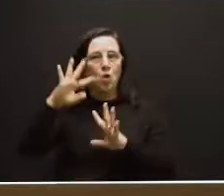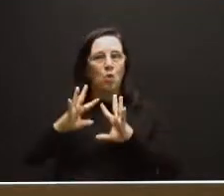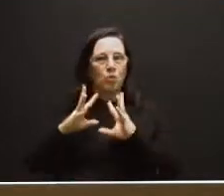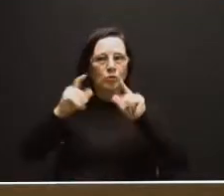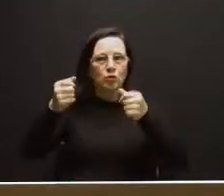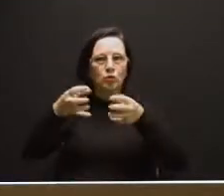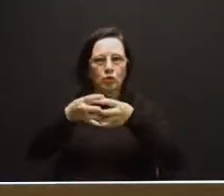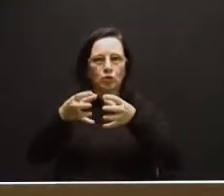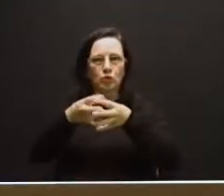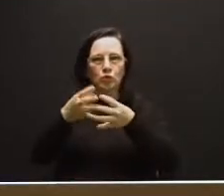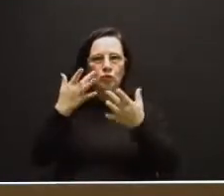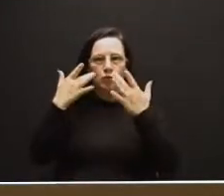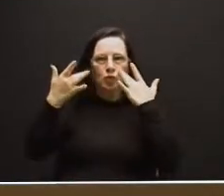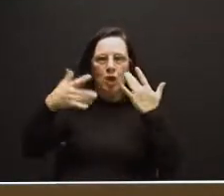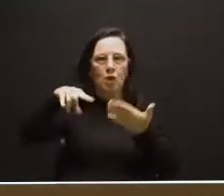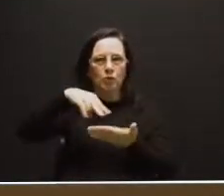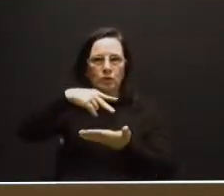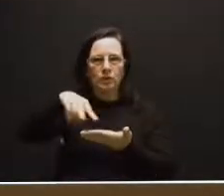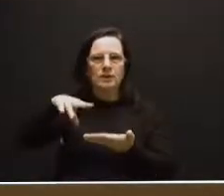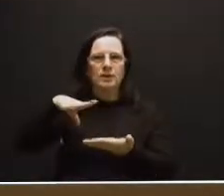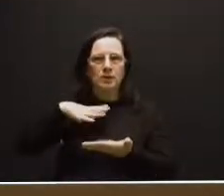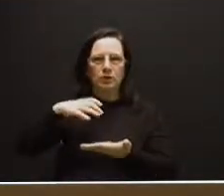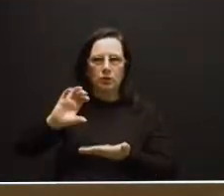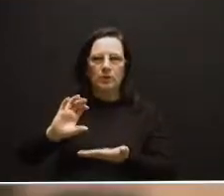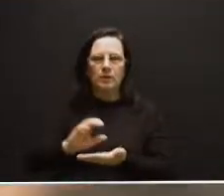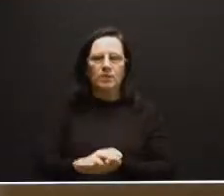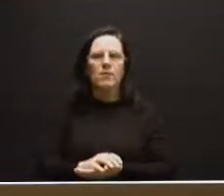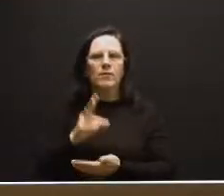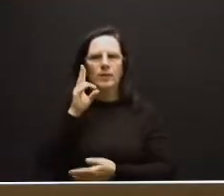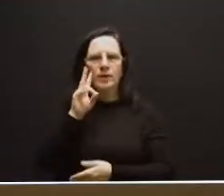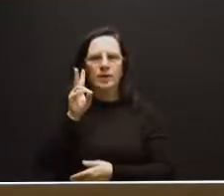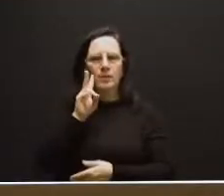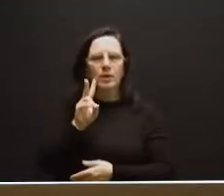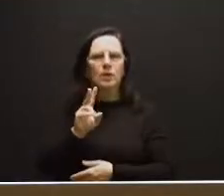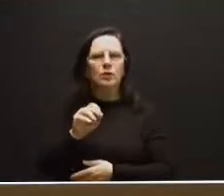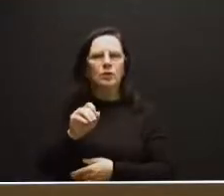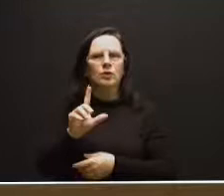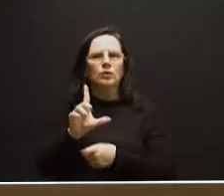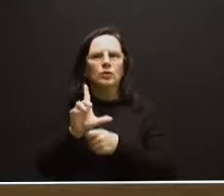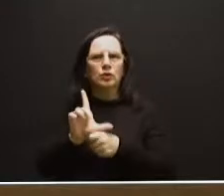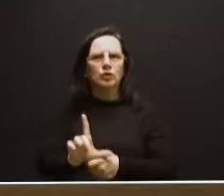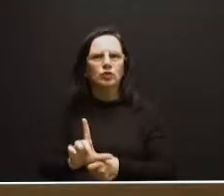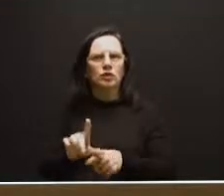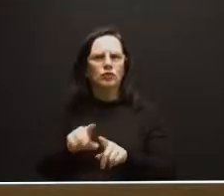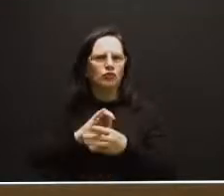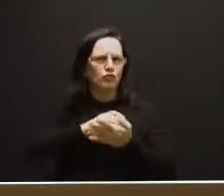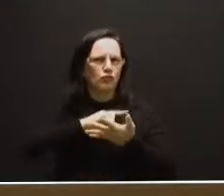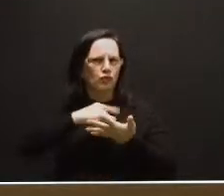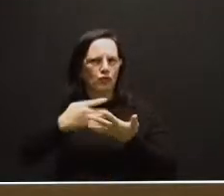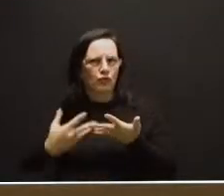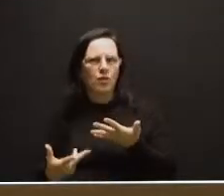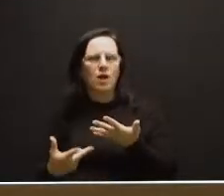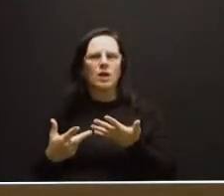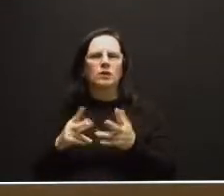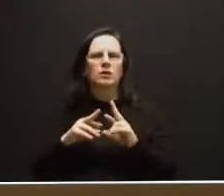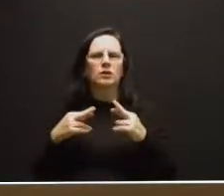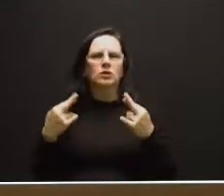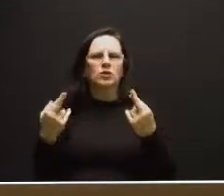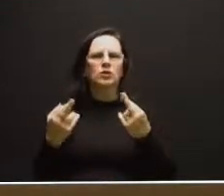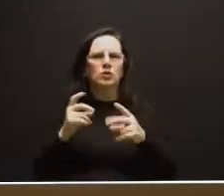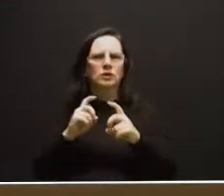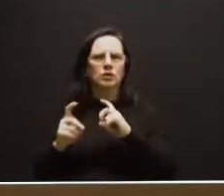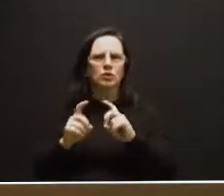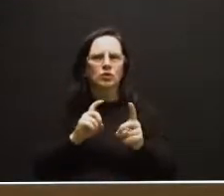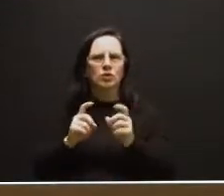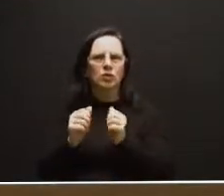questão dos grupos artísticos no geral em nossa cidade relembrando que o poder legislativo fez várias reuniões junto do corpo jurídico técnico